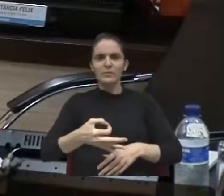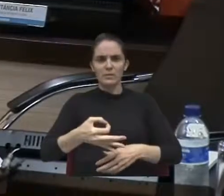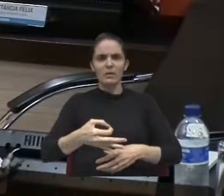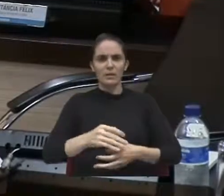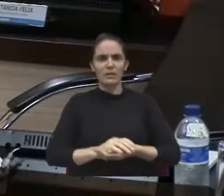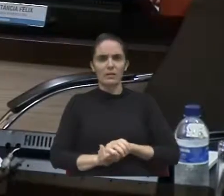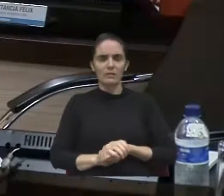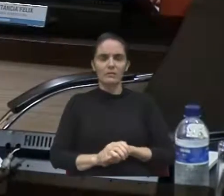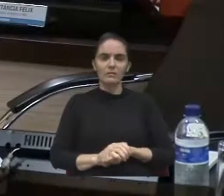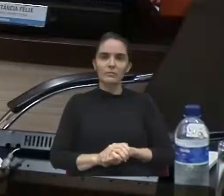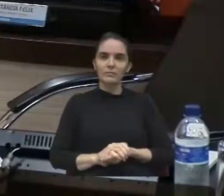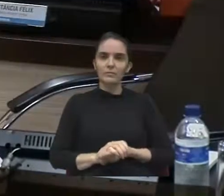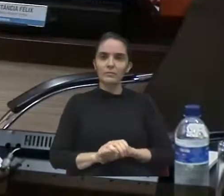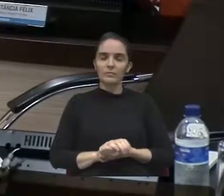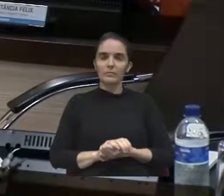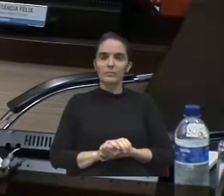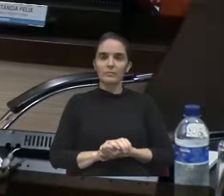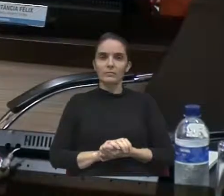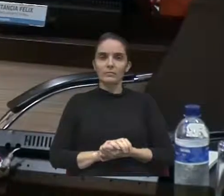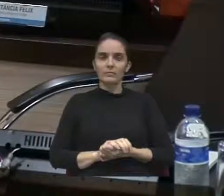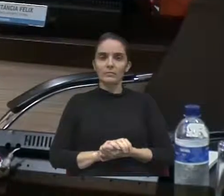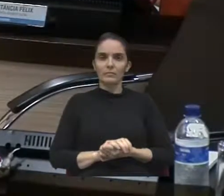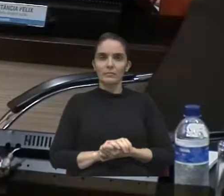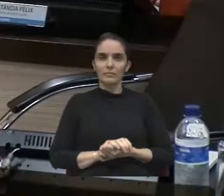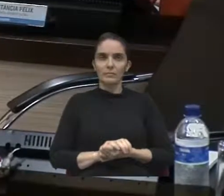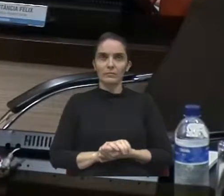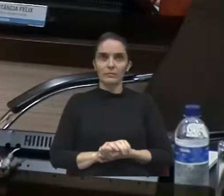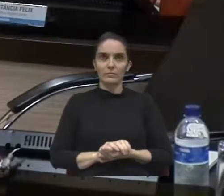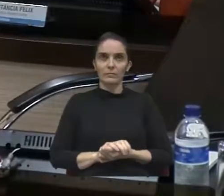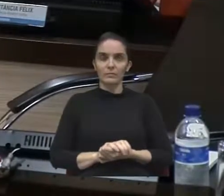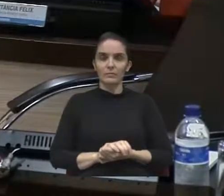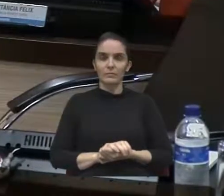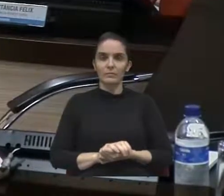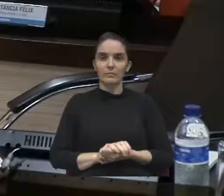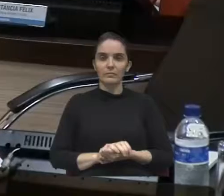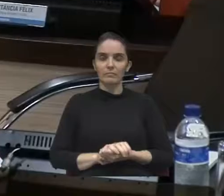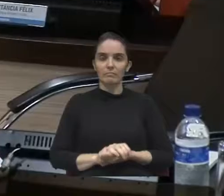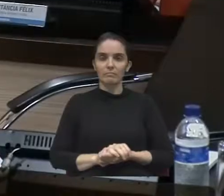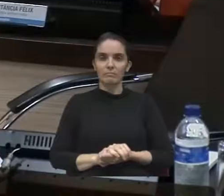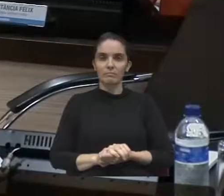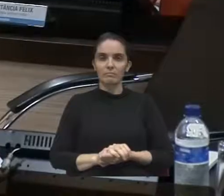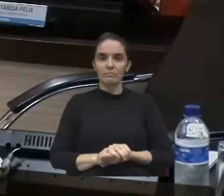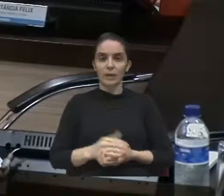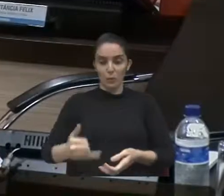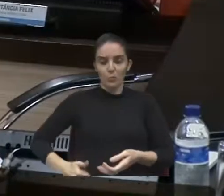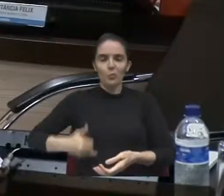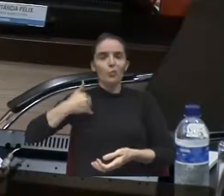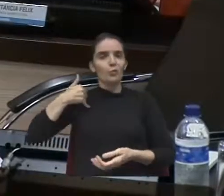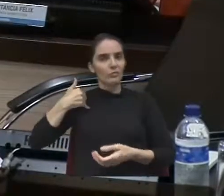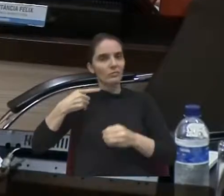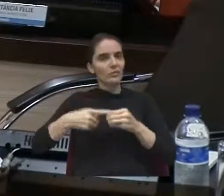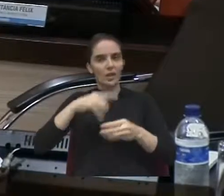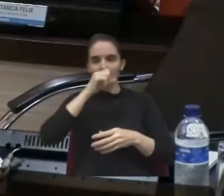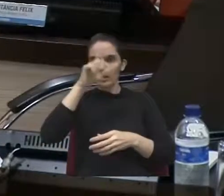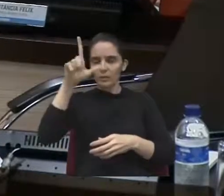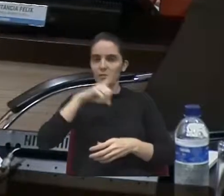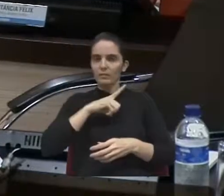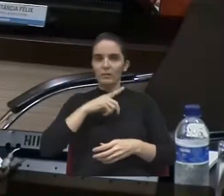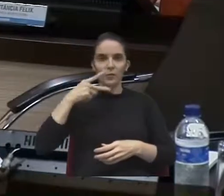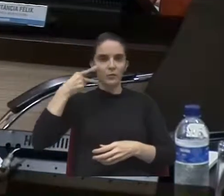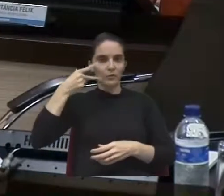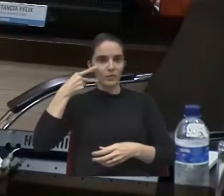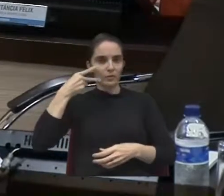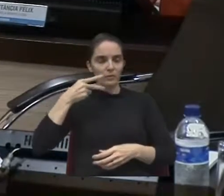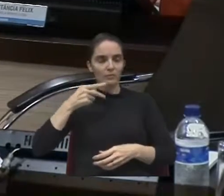bastante ordenada. É uma felicidade e um orgulho, acho que para Limeira, termos vereadores empenhados